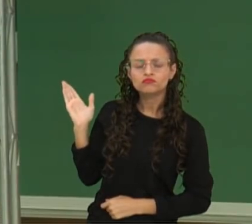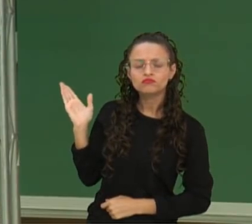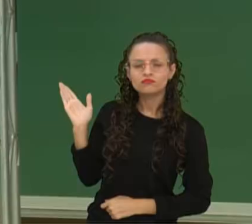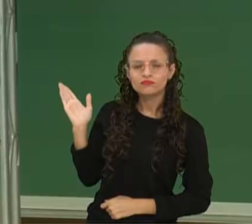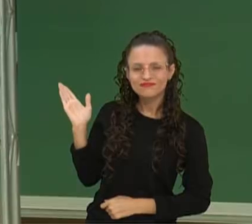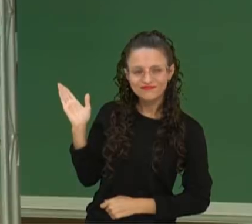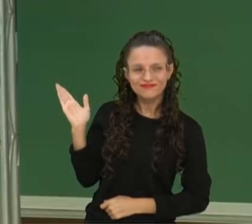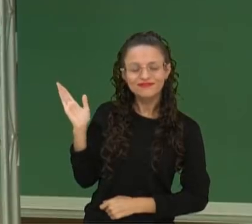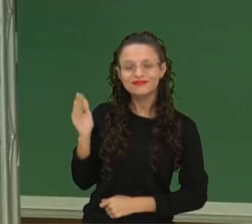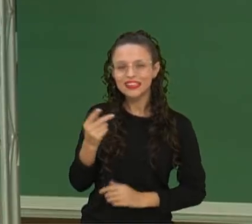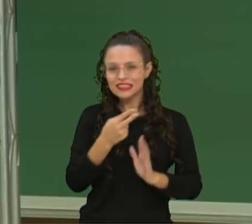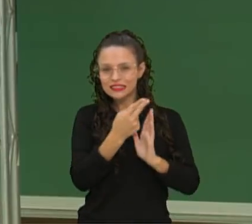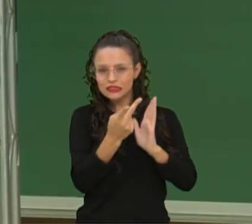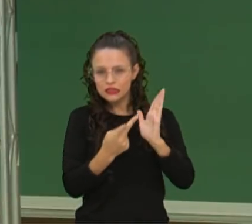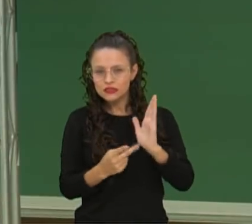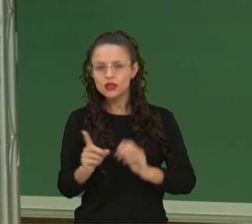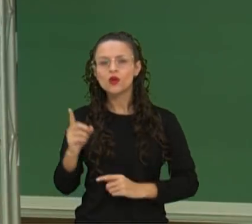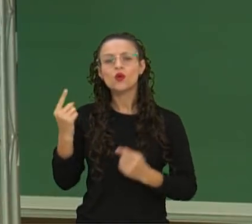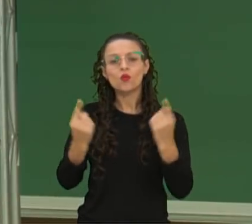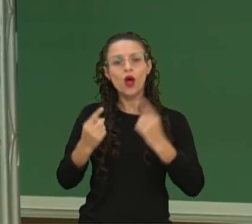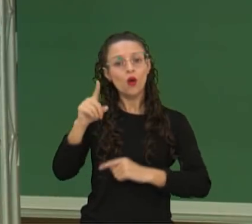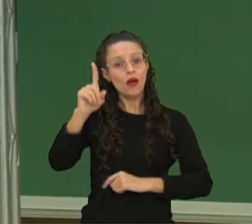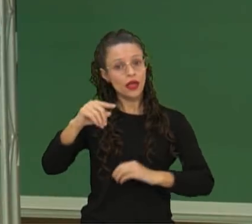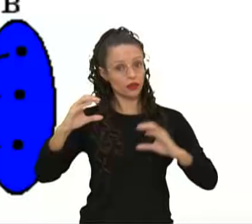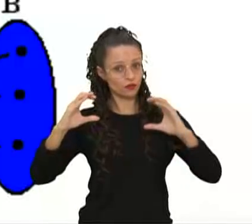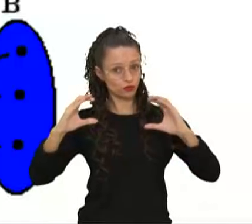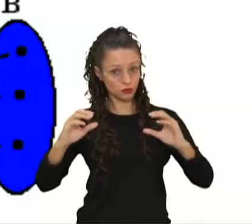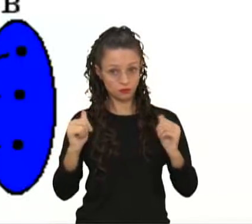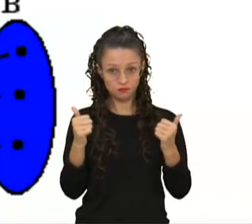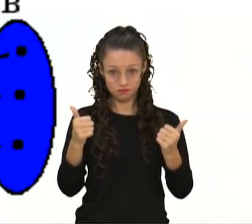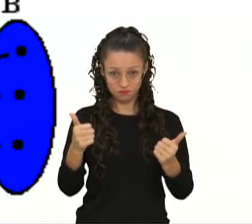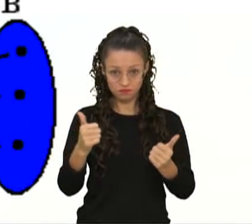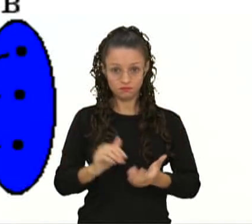relações que eu tenho aqui representam funções. Beleza?